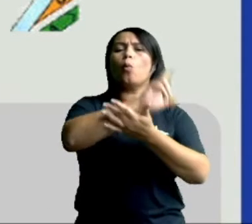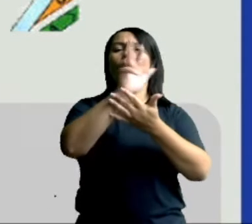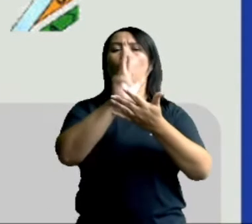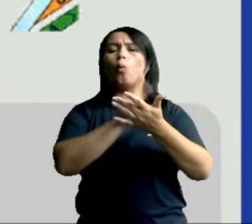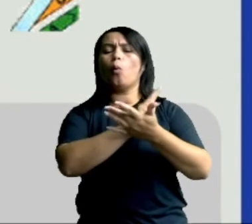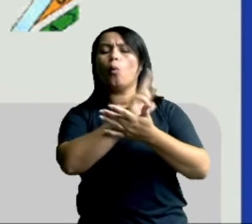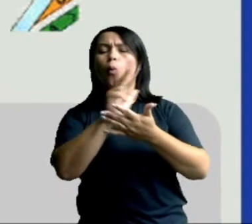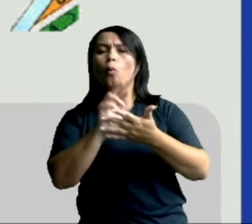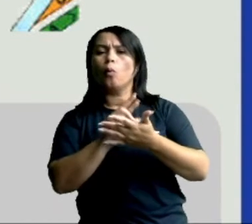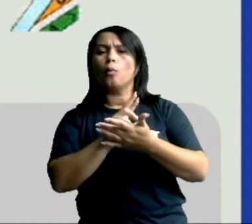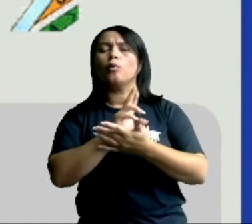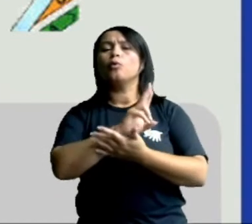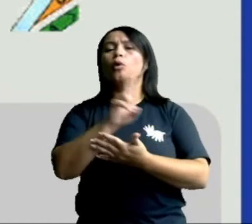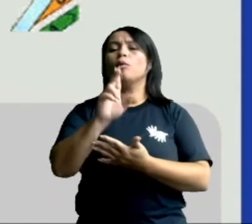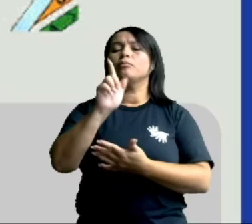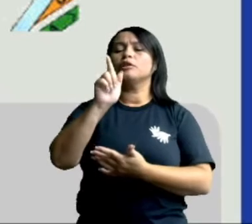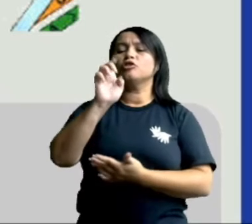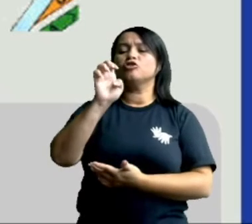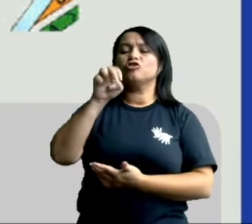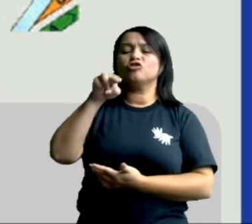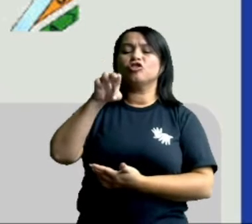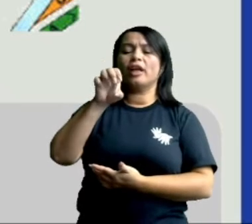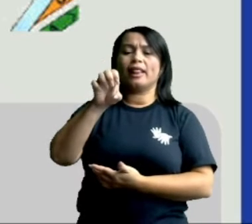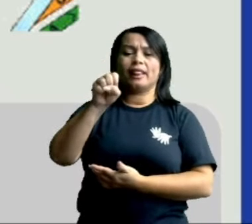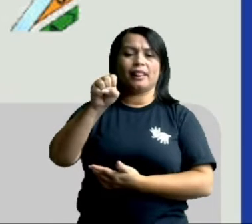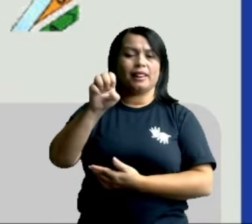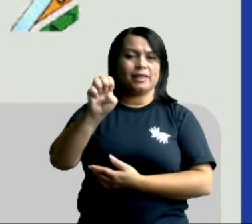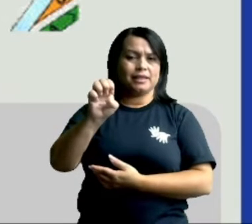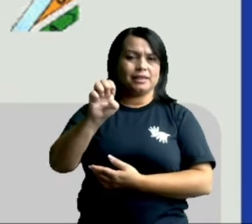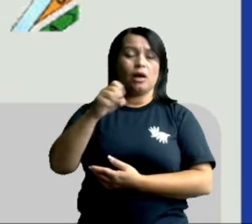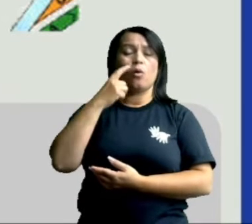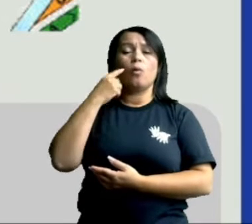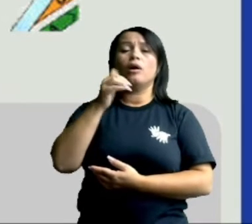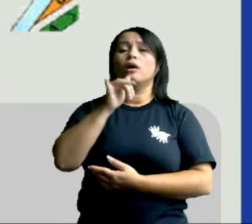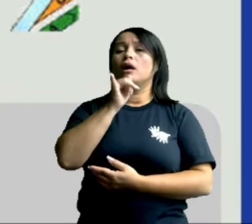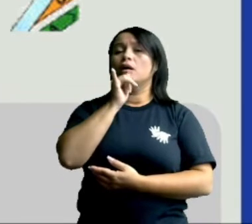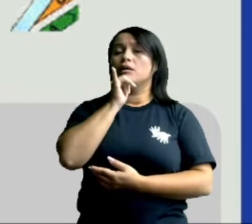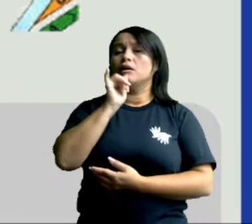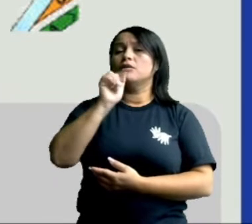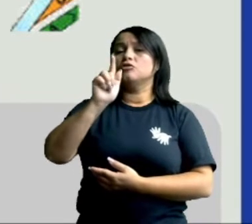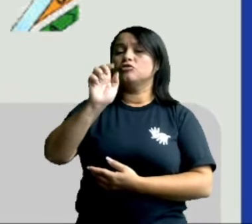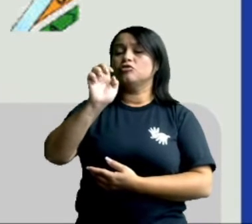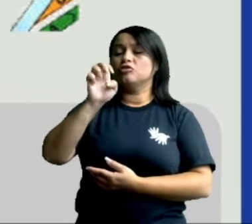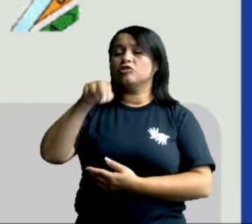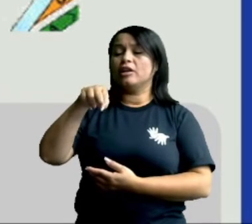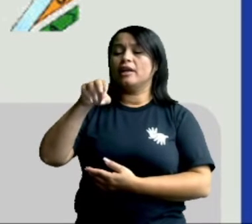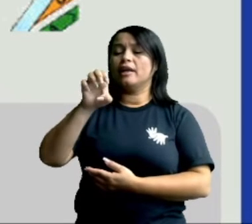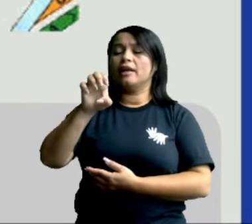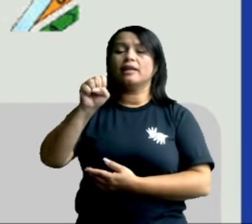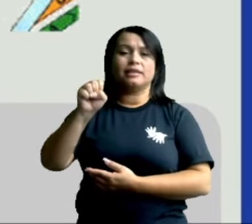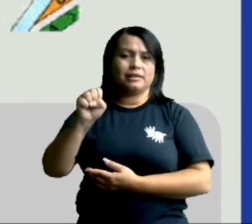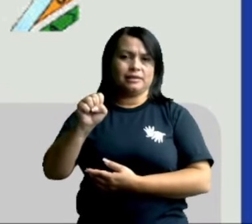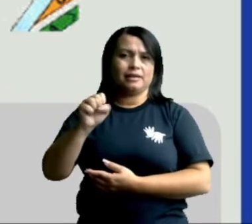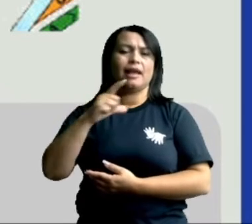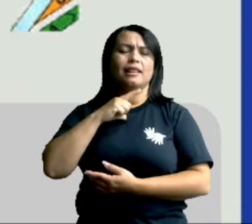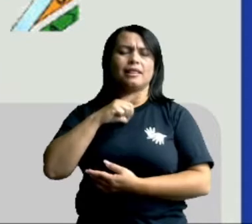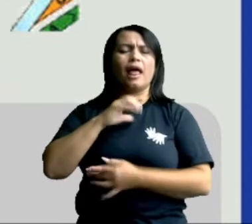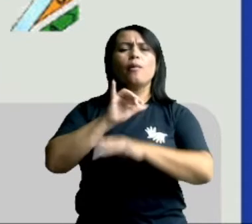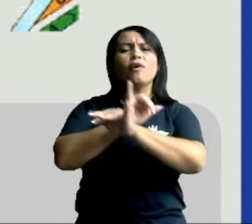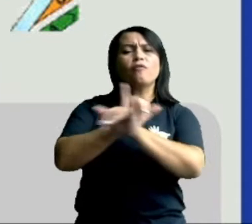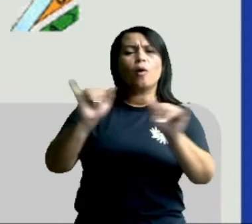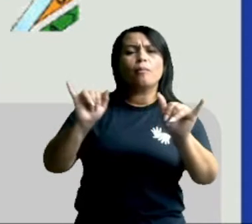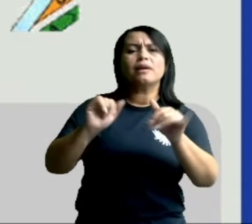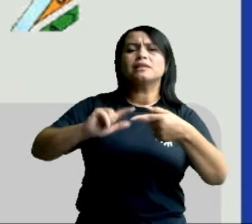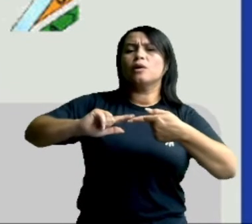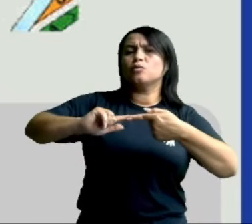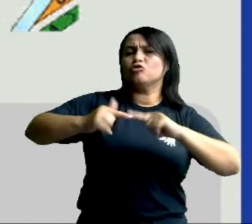de genes, certo? E são esses genes que vão possuir a informação genética, né? E esse